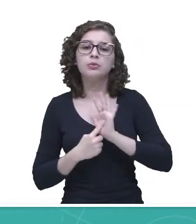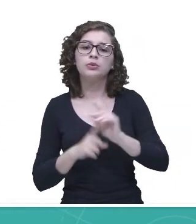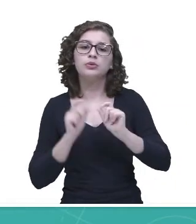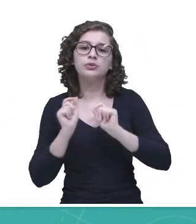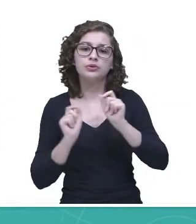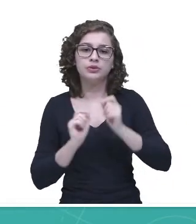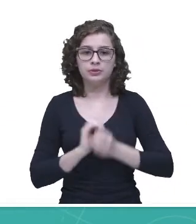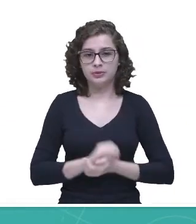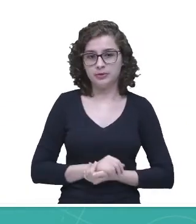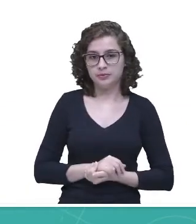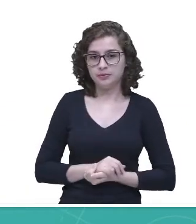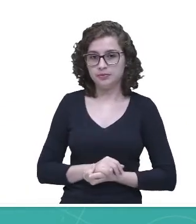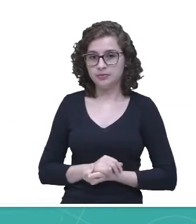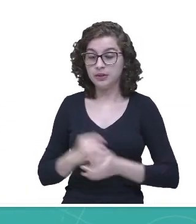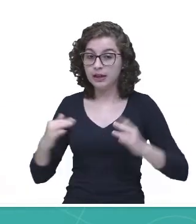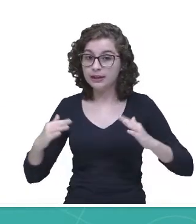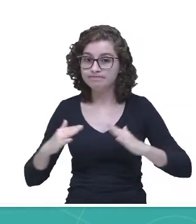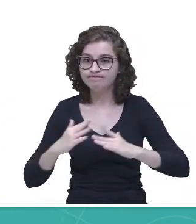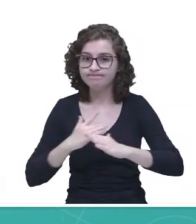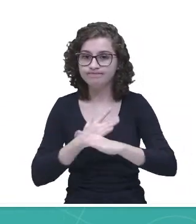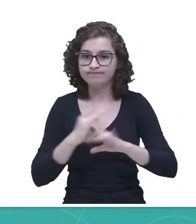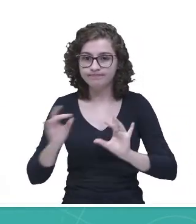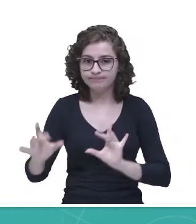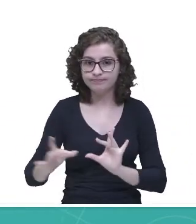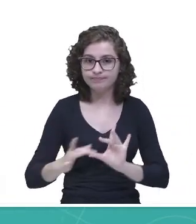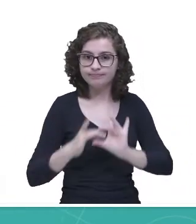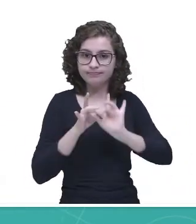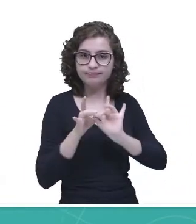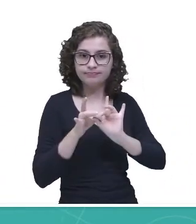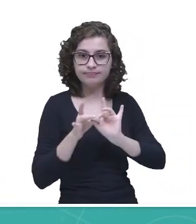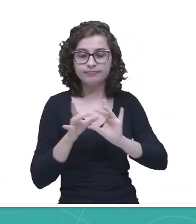essas interpenetrações, tá bom? Pela ocorrência,